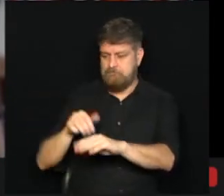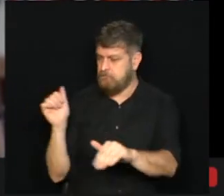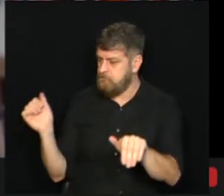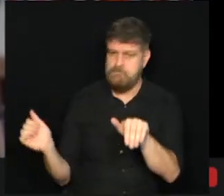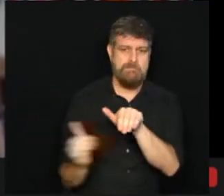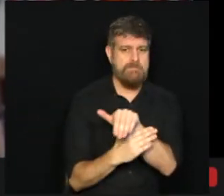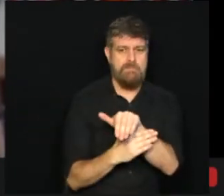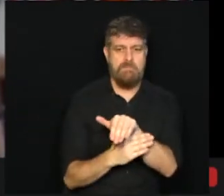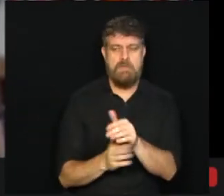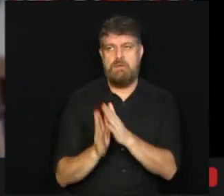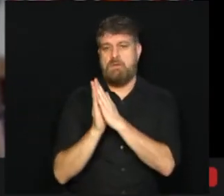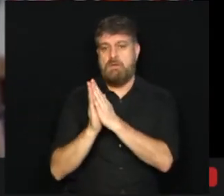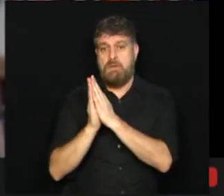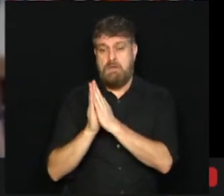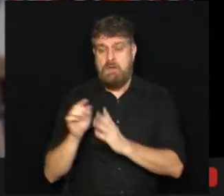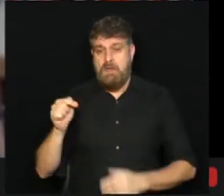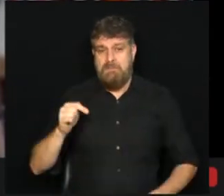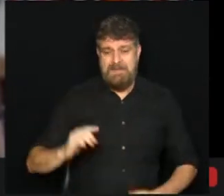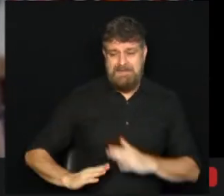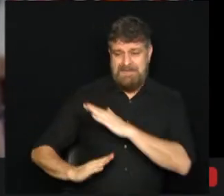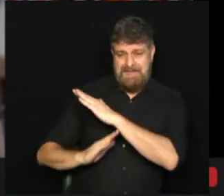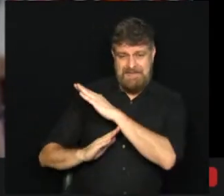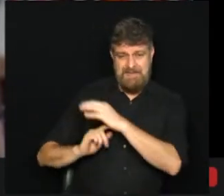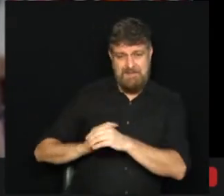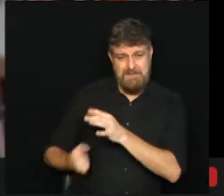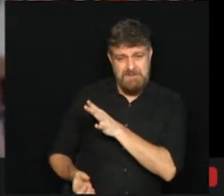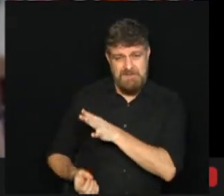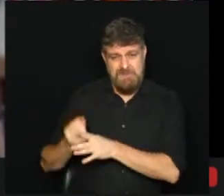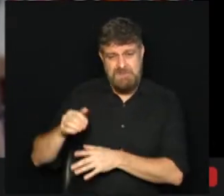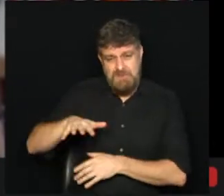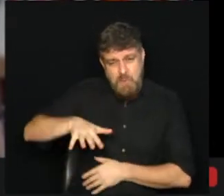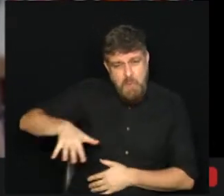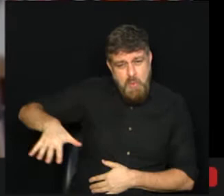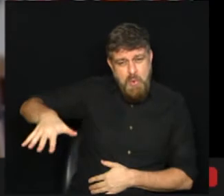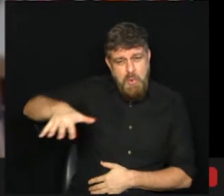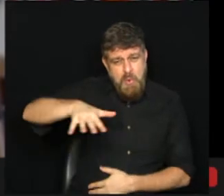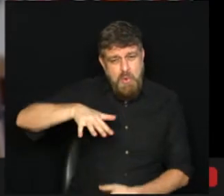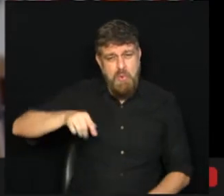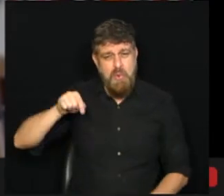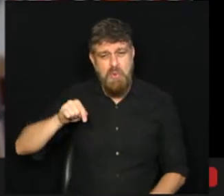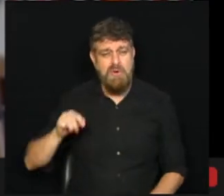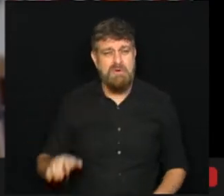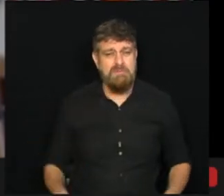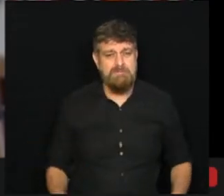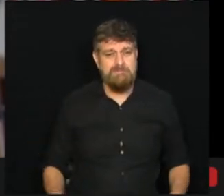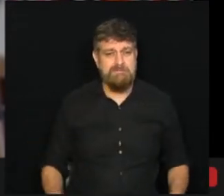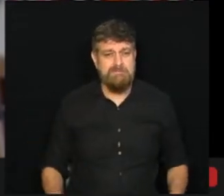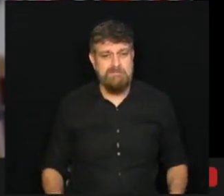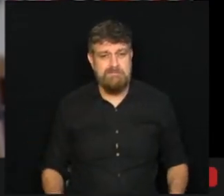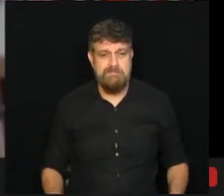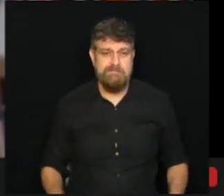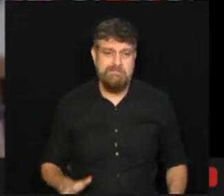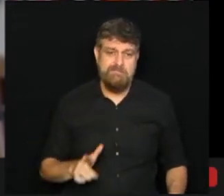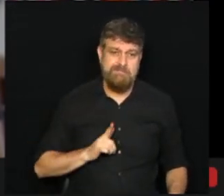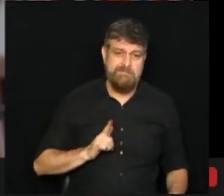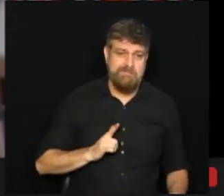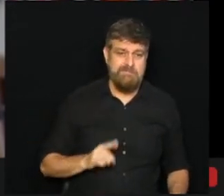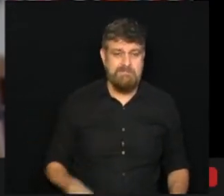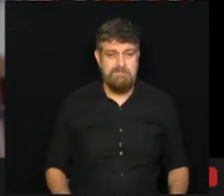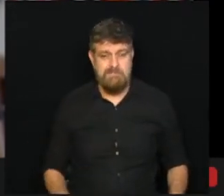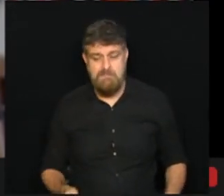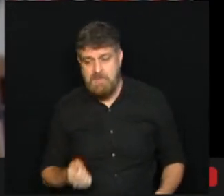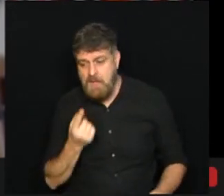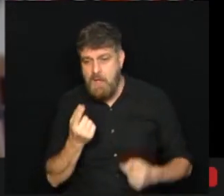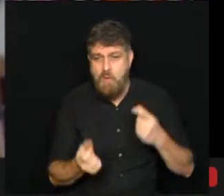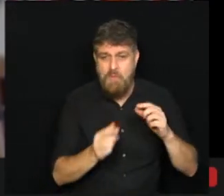mas, infelizmente, criou um ambiente em que muitos, enfim, né? Algumas